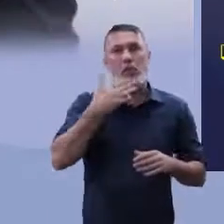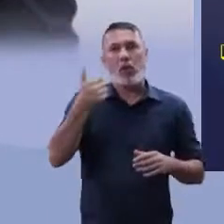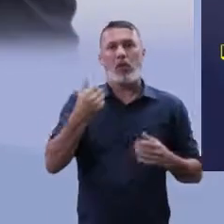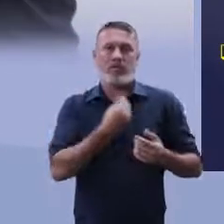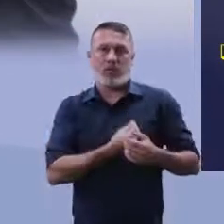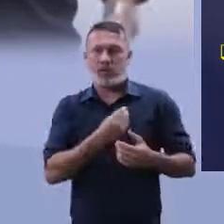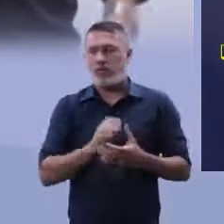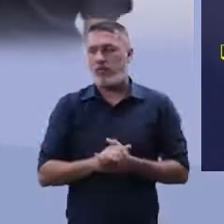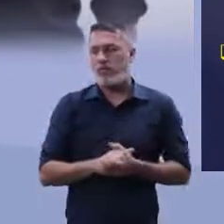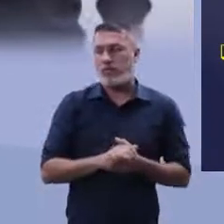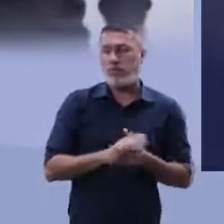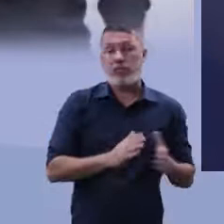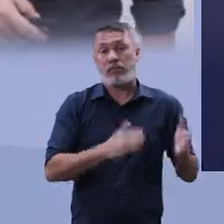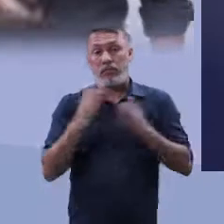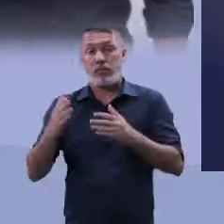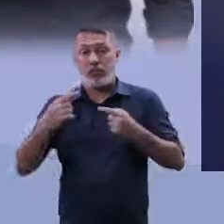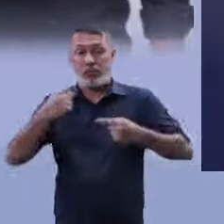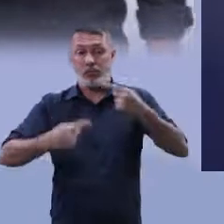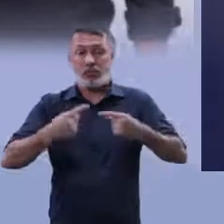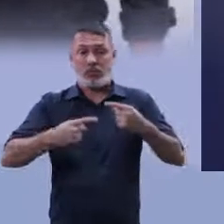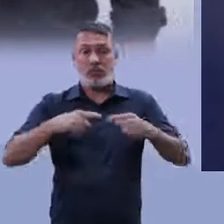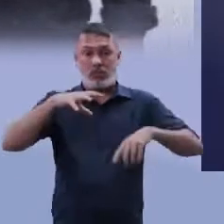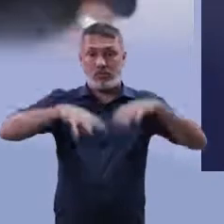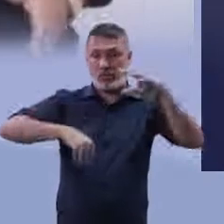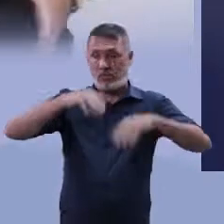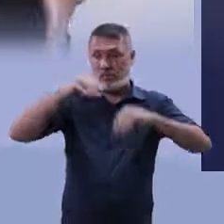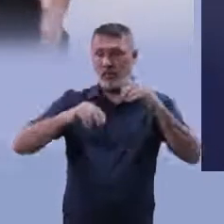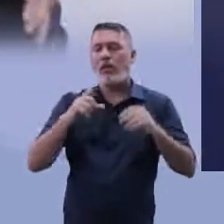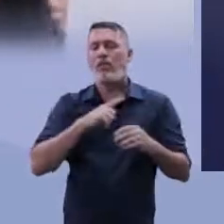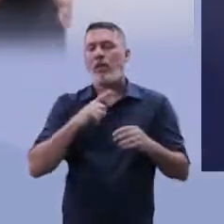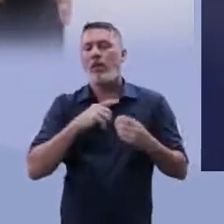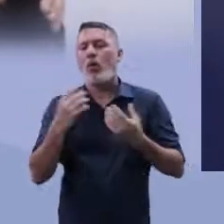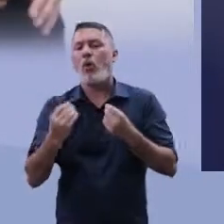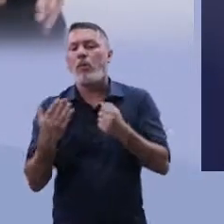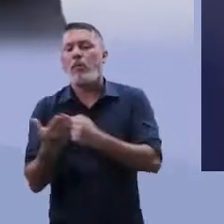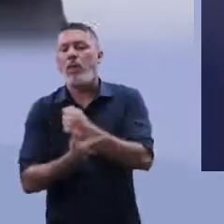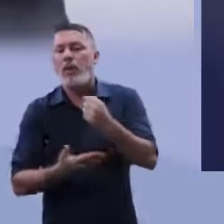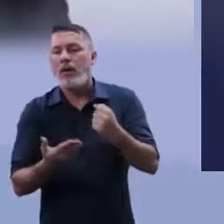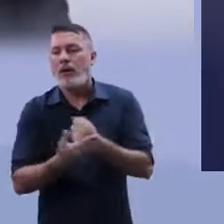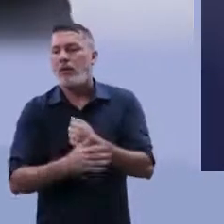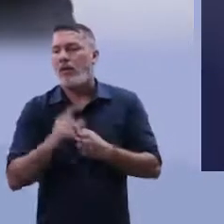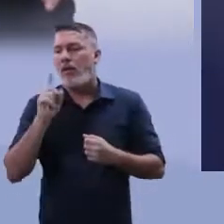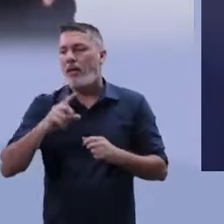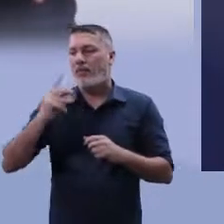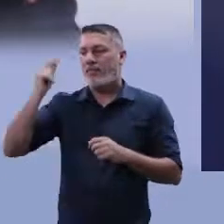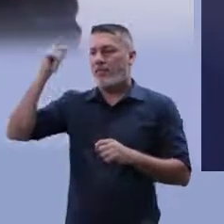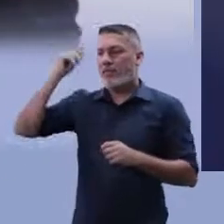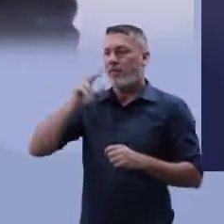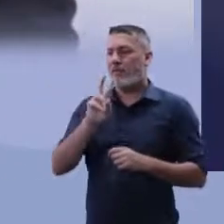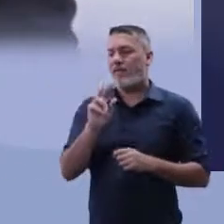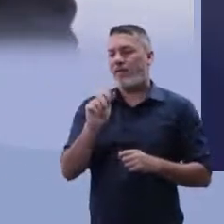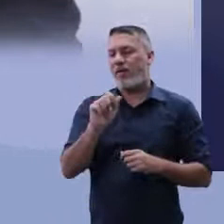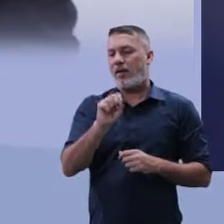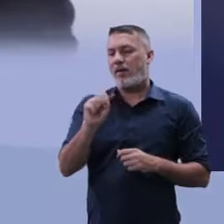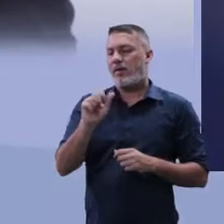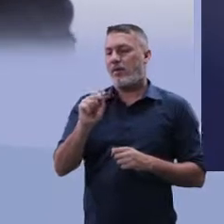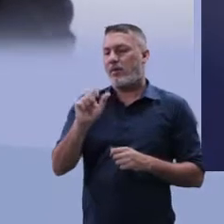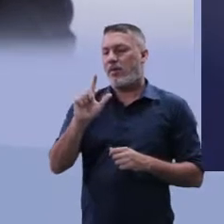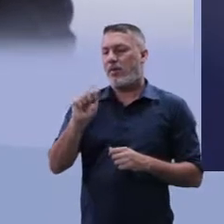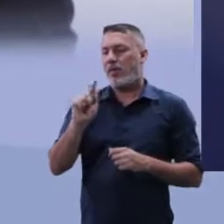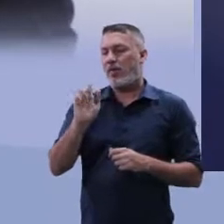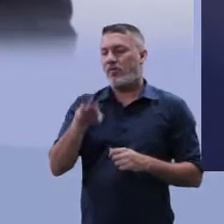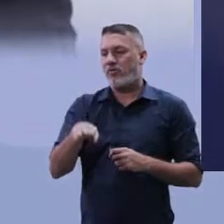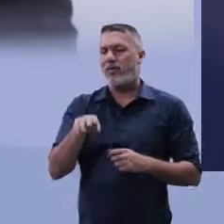e viver da melhor maneira possível. Bom, a política na Idade Média, do ponto de vista histórico, ela está ancorada naquela ideia da vassalagem. E o que